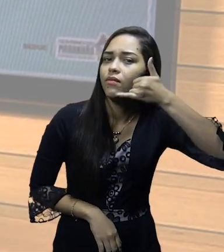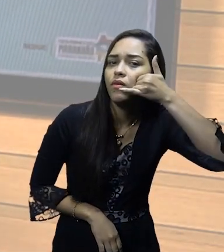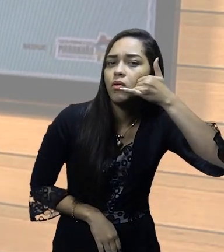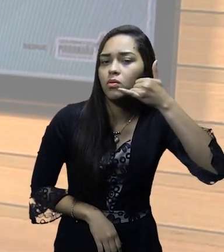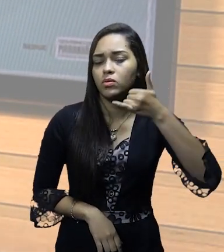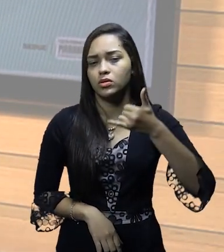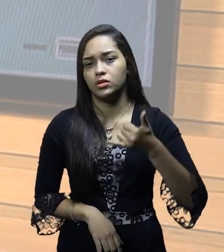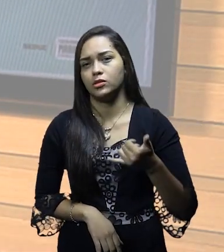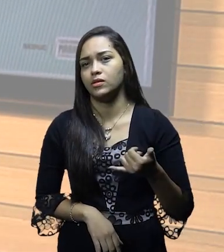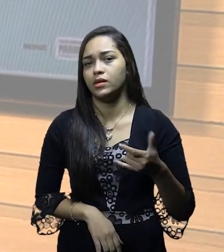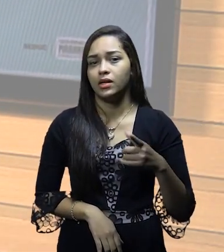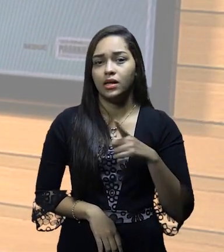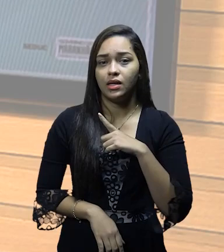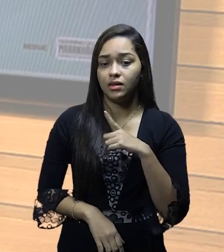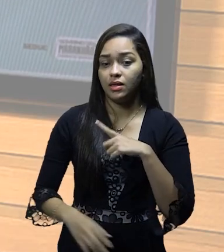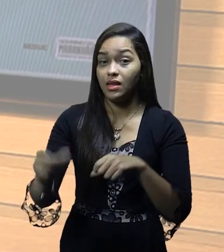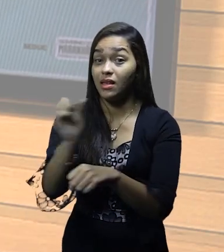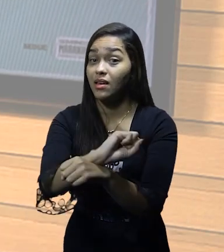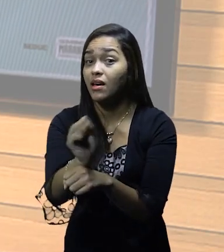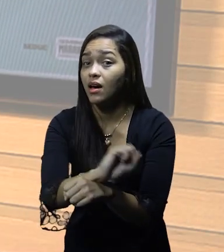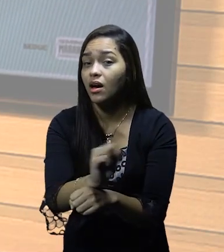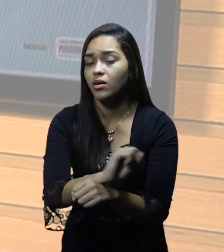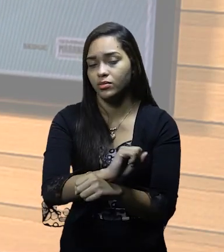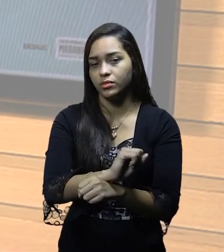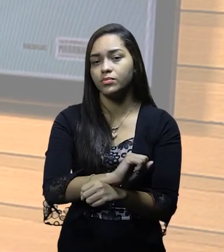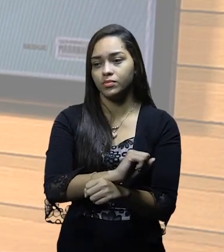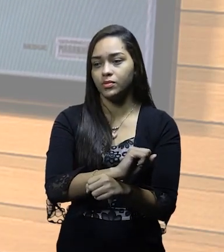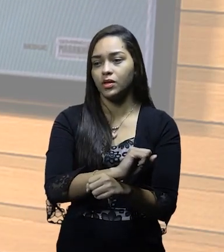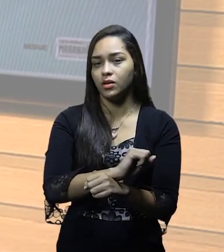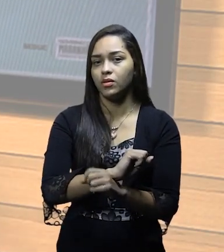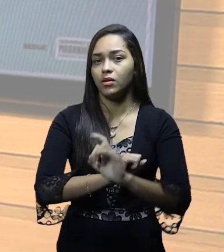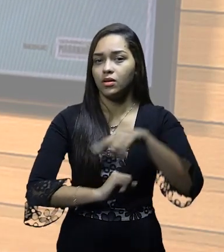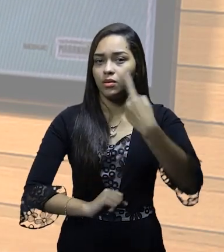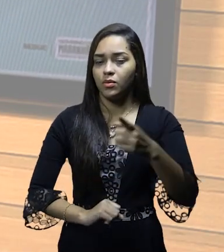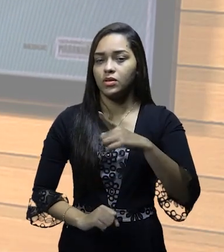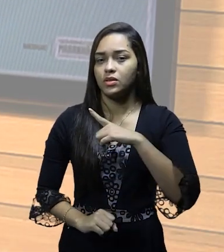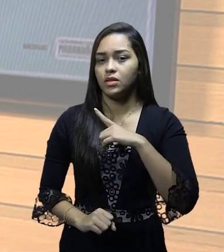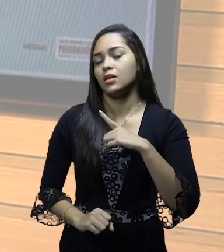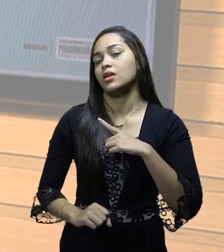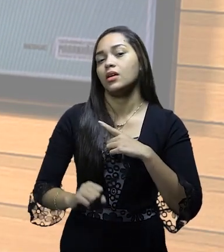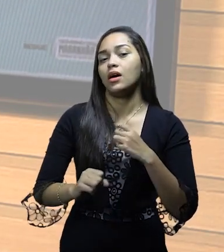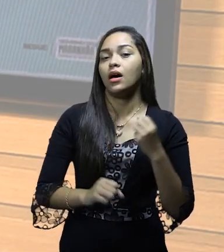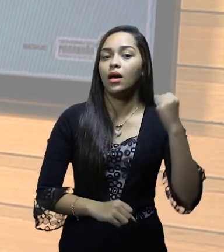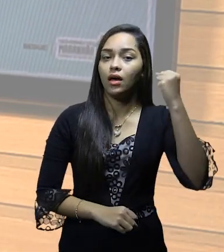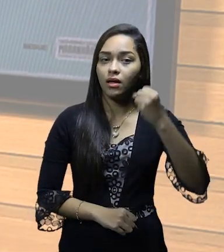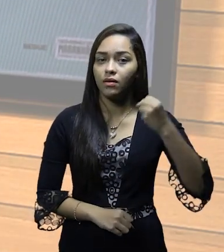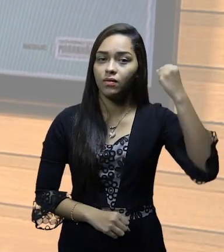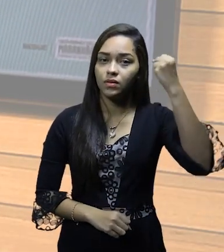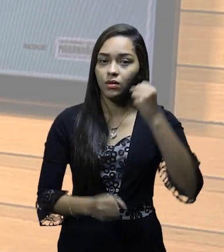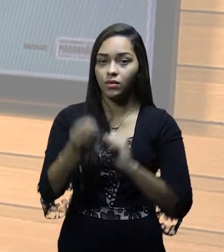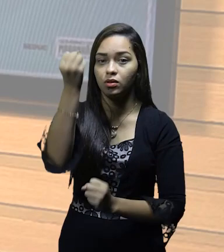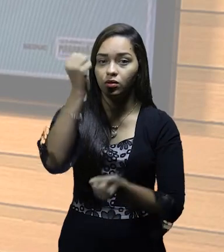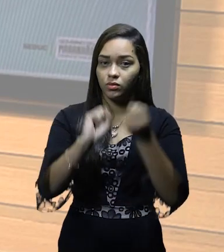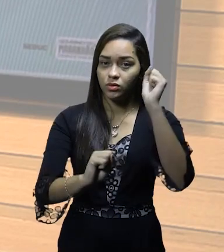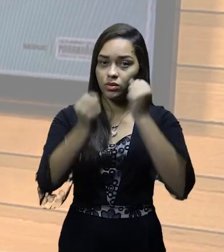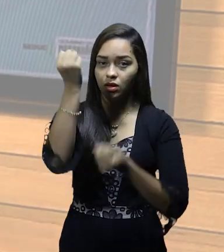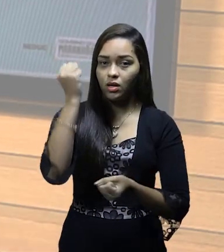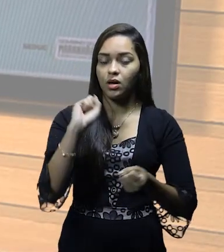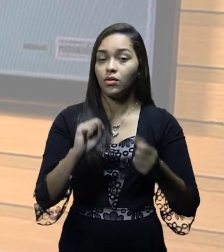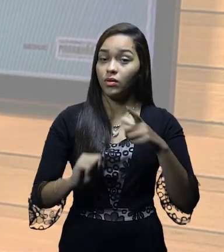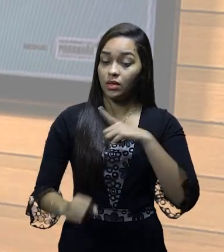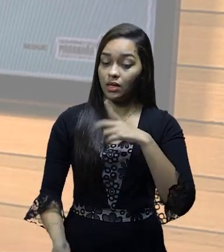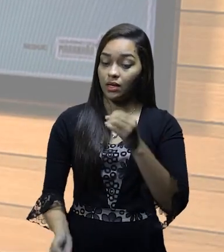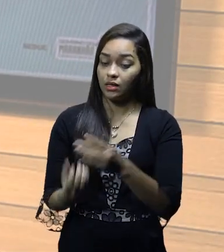sonhava em ter telefone, nem se sonhava em ter carro ainda, né? Depois segue aí a